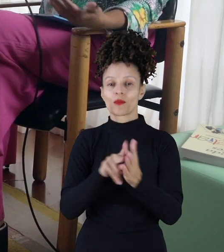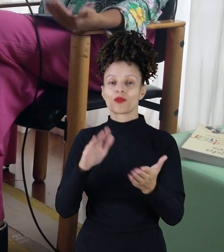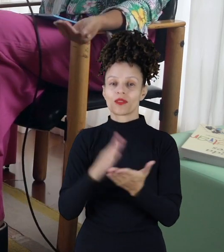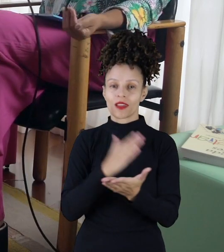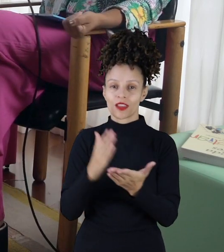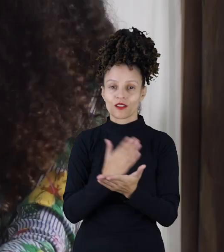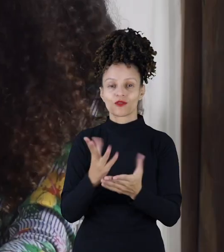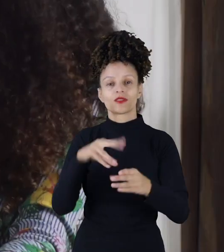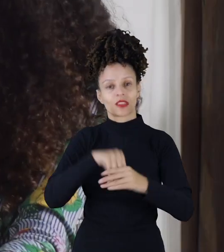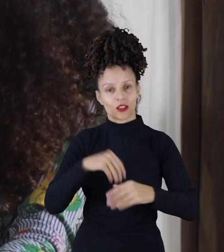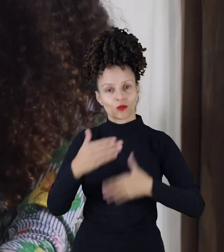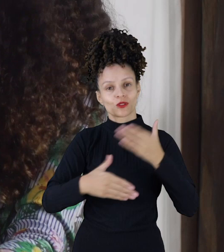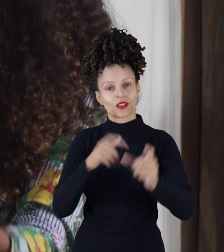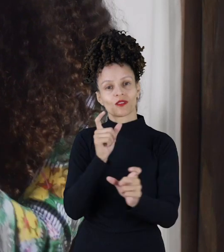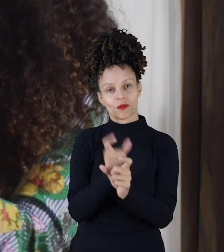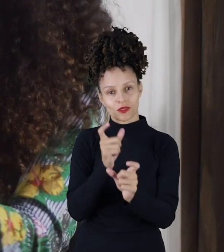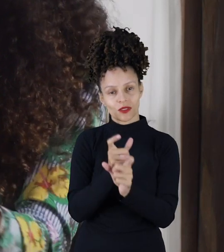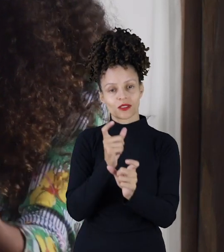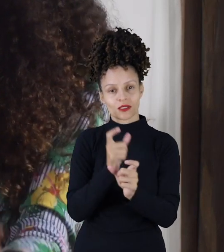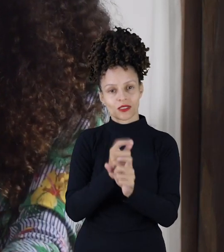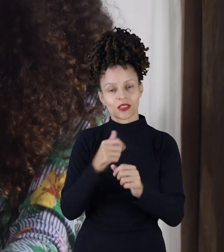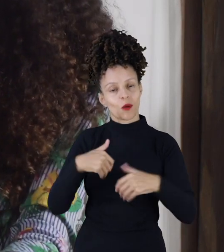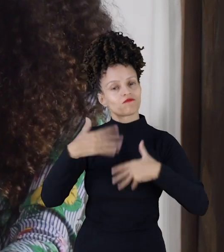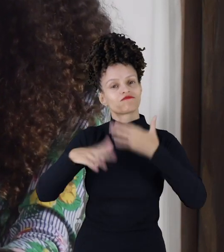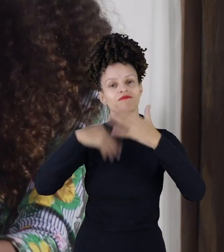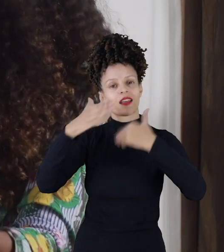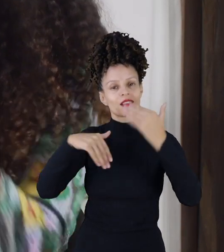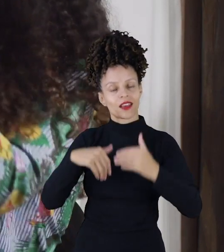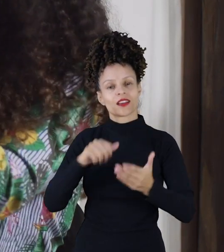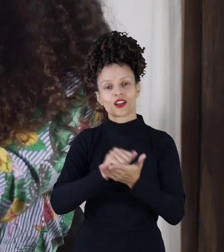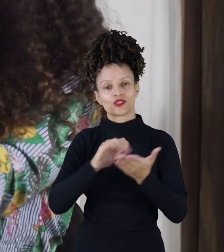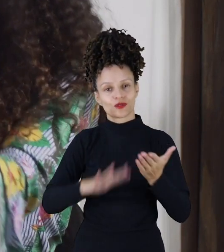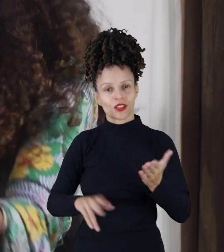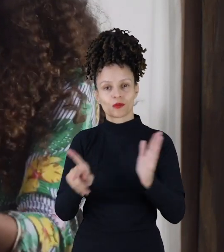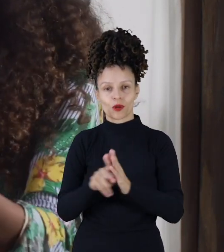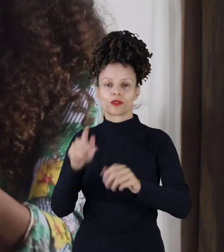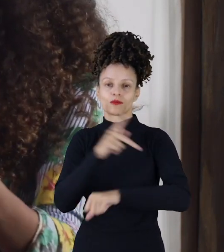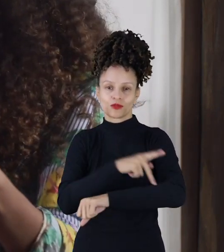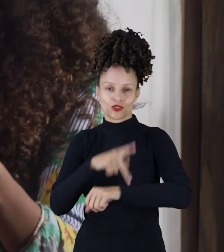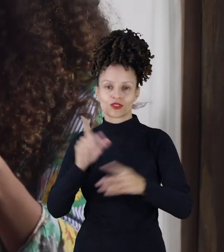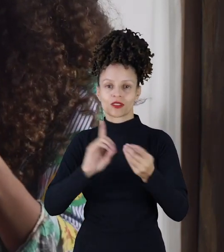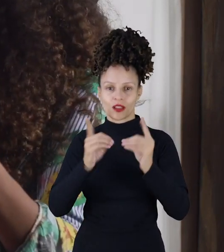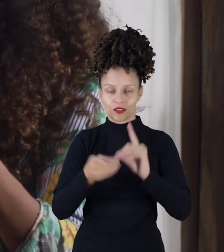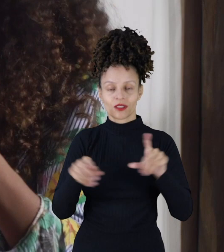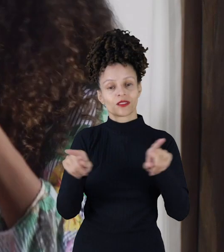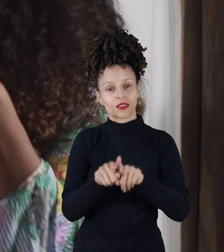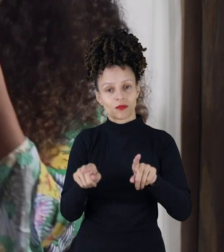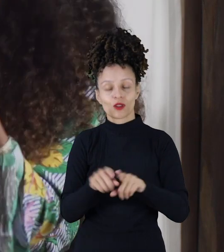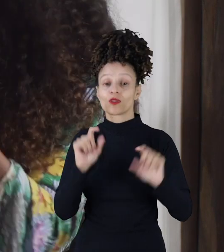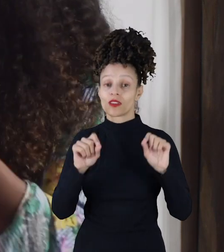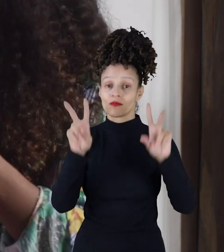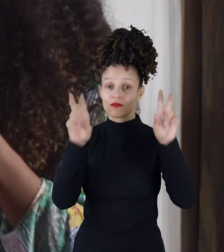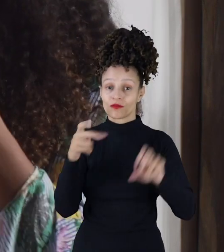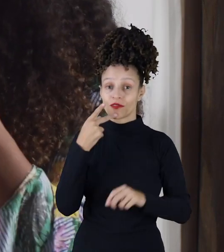esse movimento do livro dentro do processo de alfabetização, para além das atividades paradidáticas,